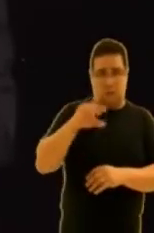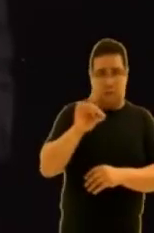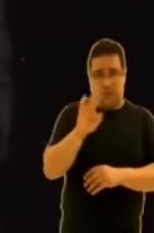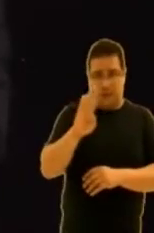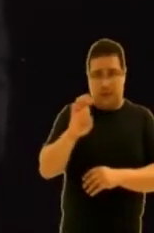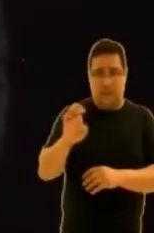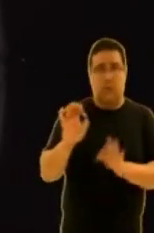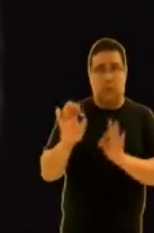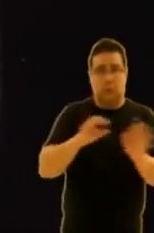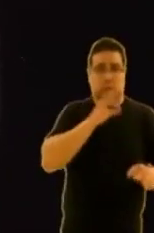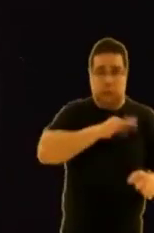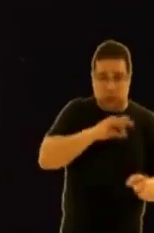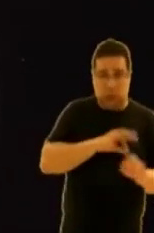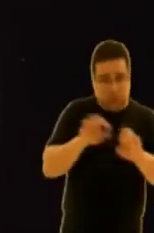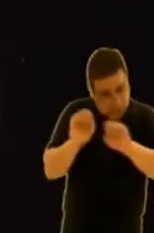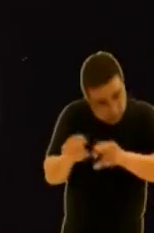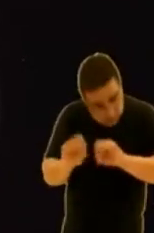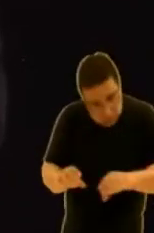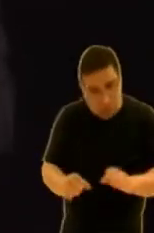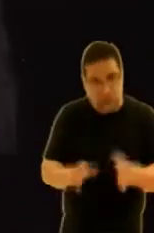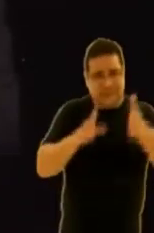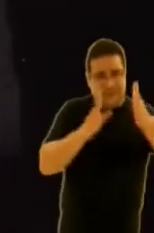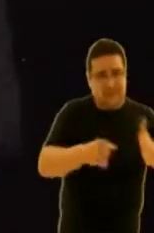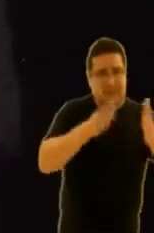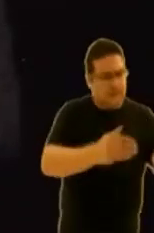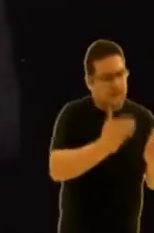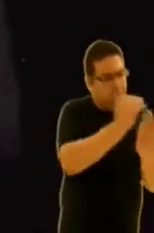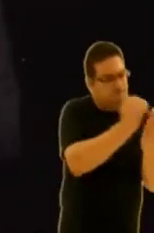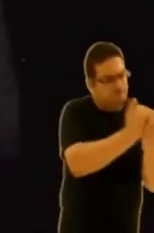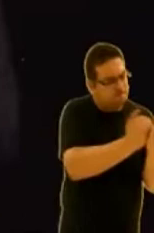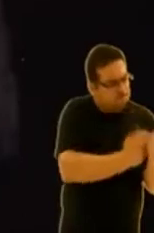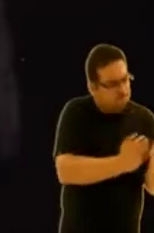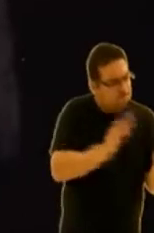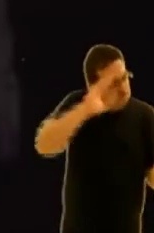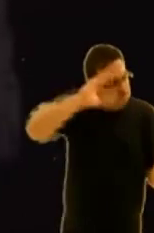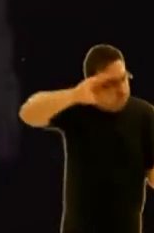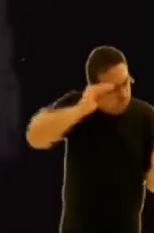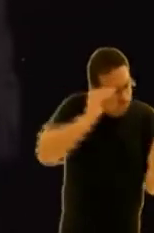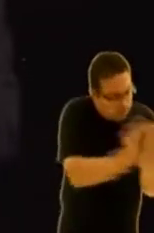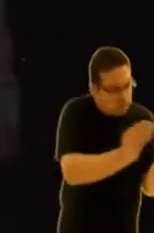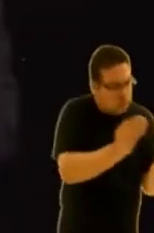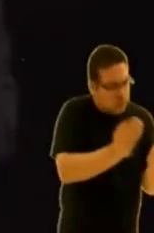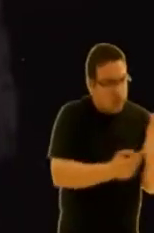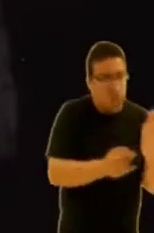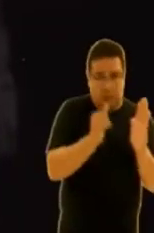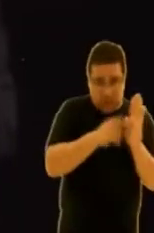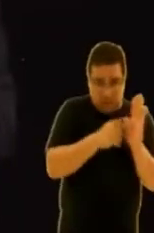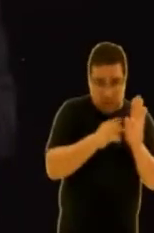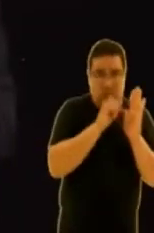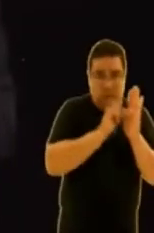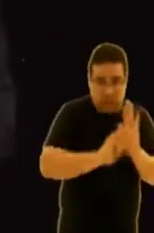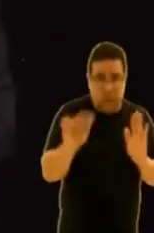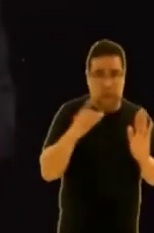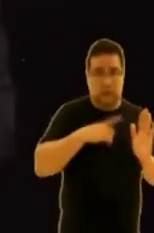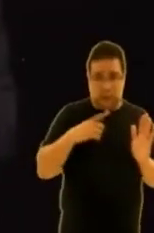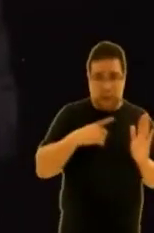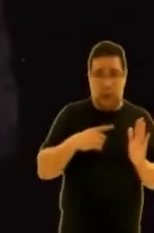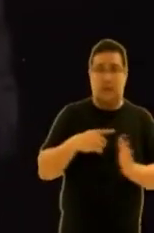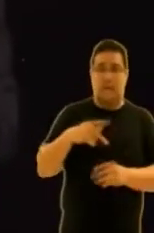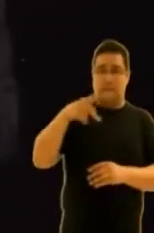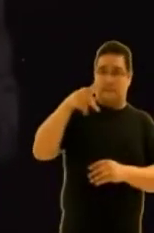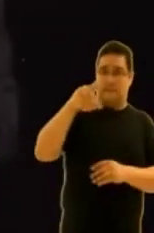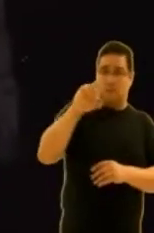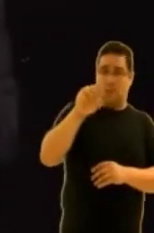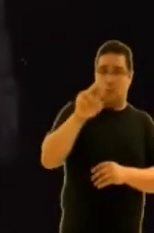Educação, cumprindo estritamente o que determina a Constituição. Então, a gente publica portarias anuais